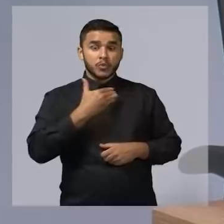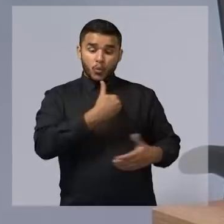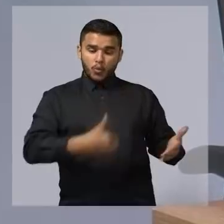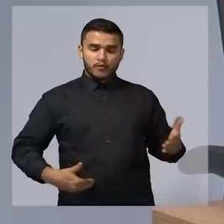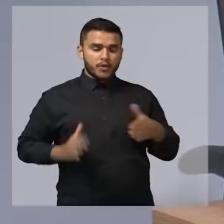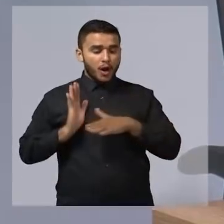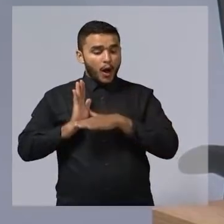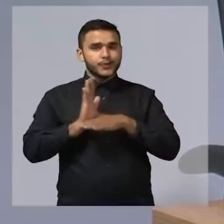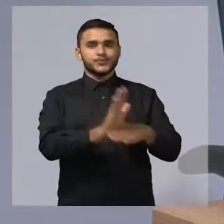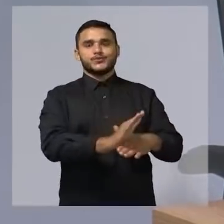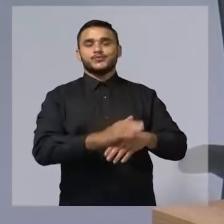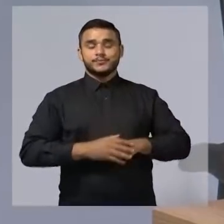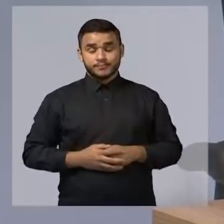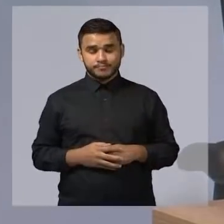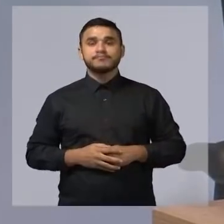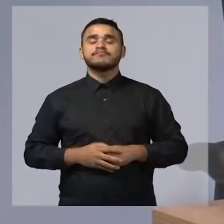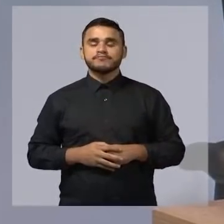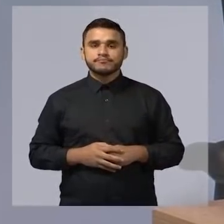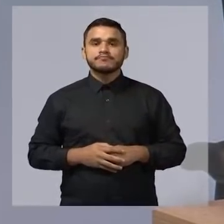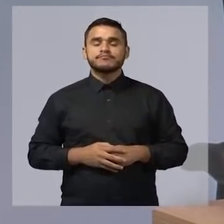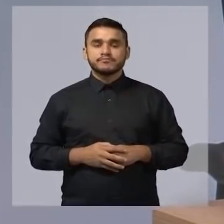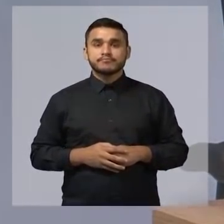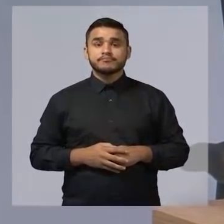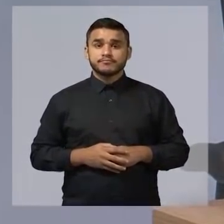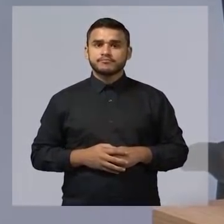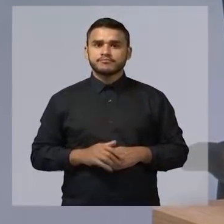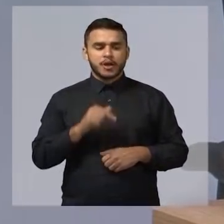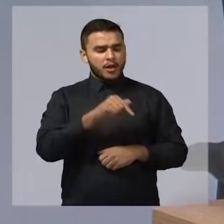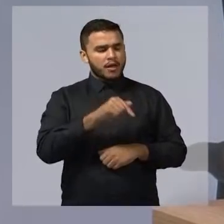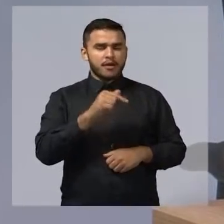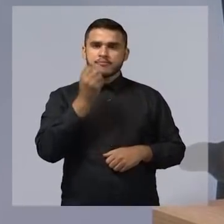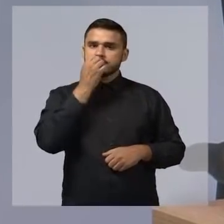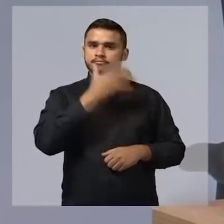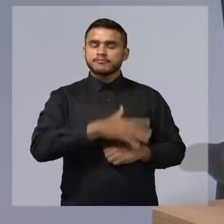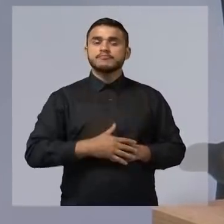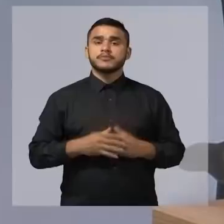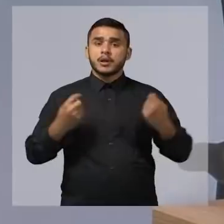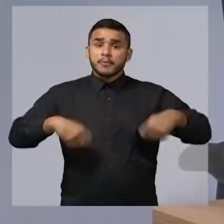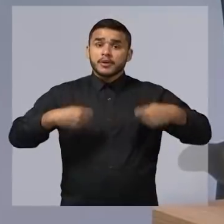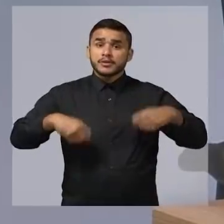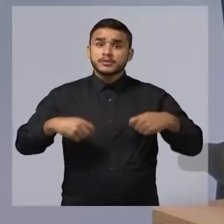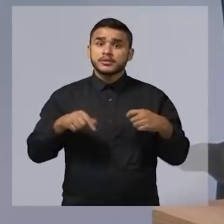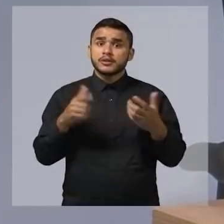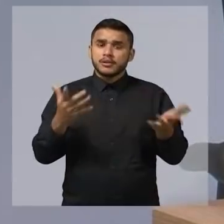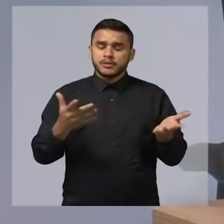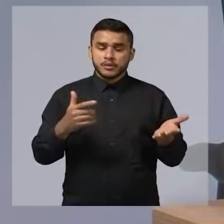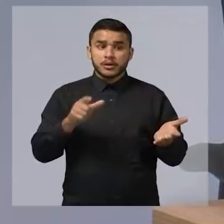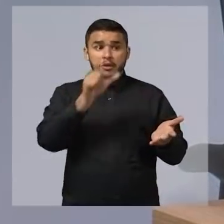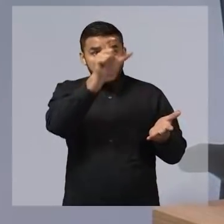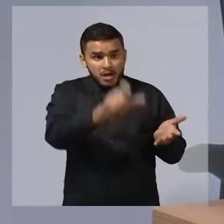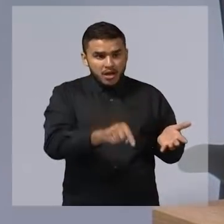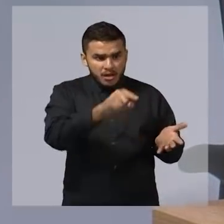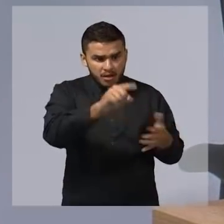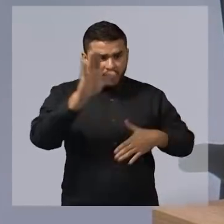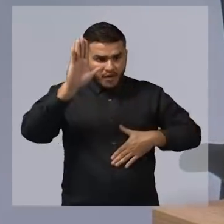de ressocialização, eu como cidadão, eu acredito que a pessoa tem que querer se ressocializar, ele tem que querer. A obrigação do Estado é dar as